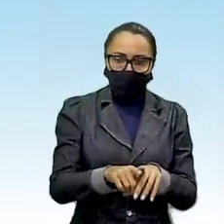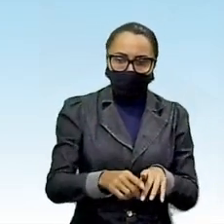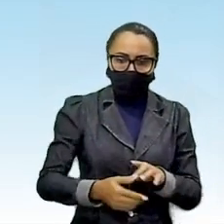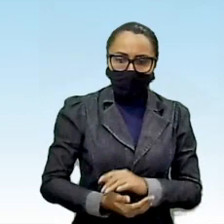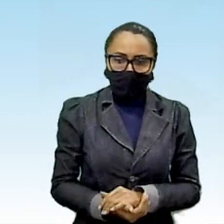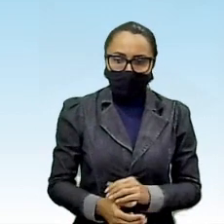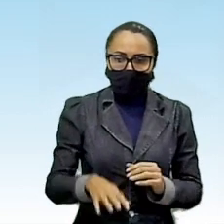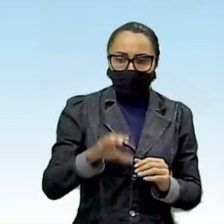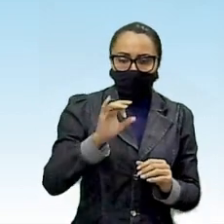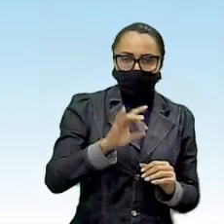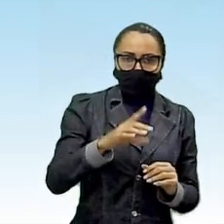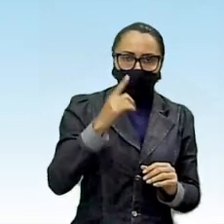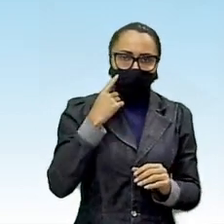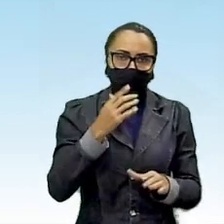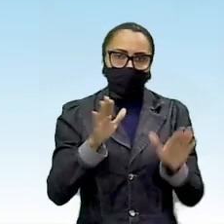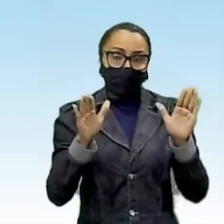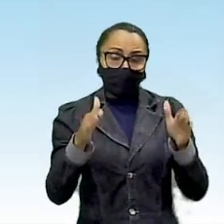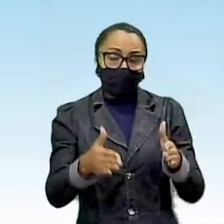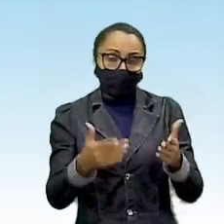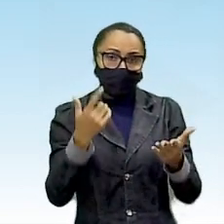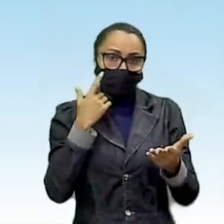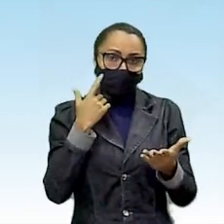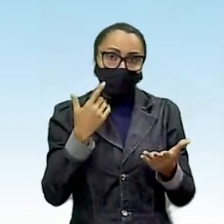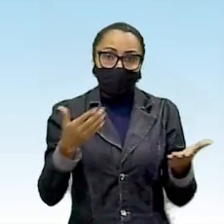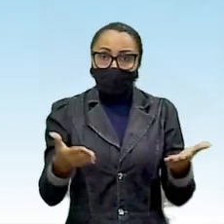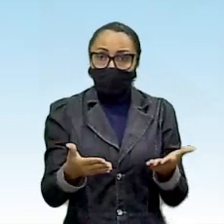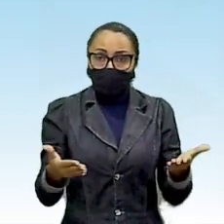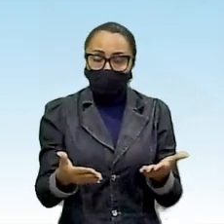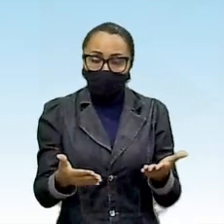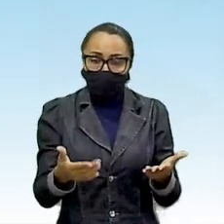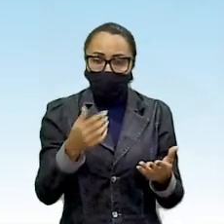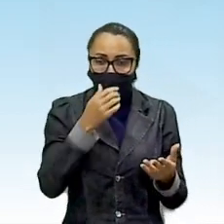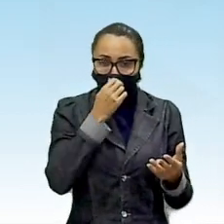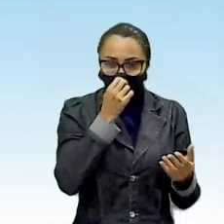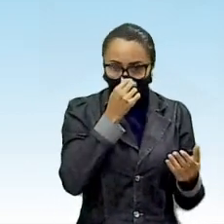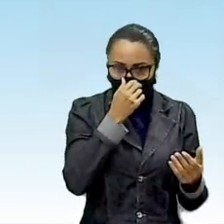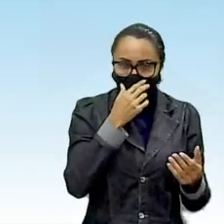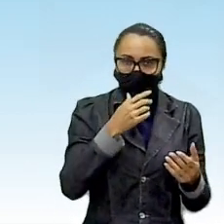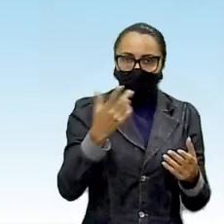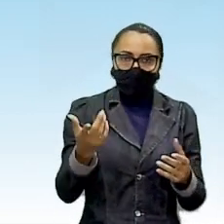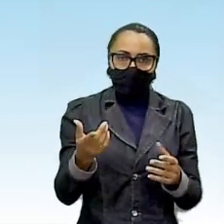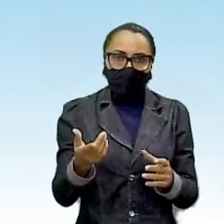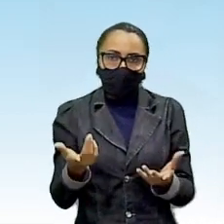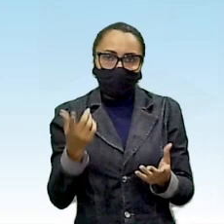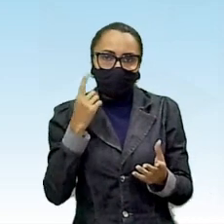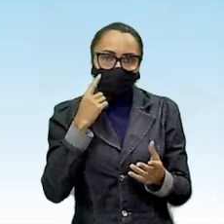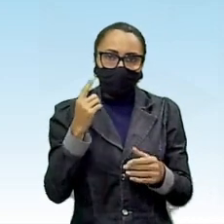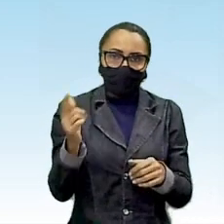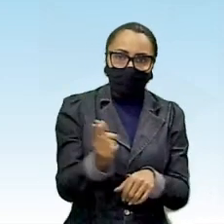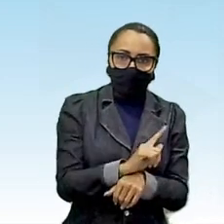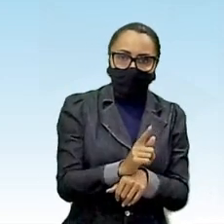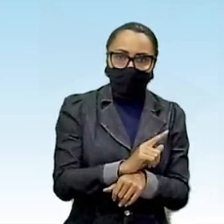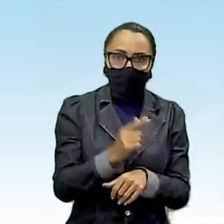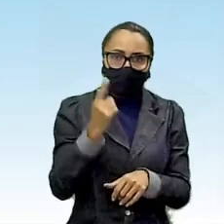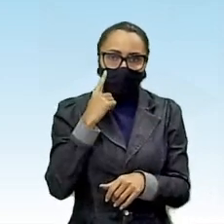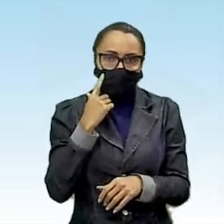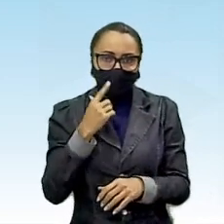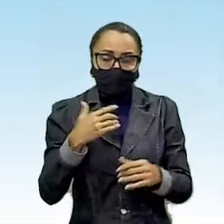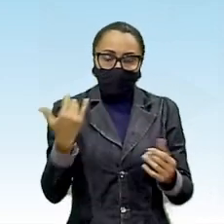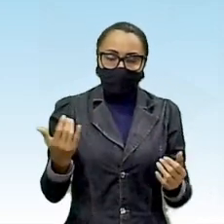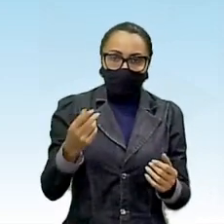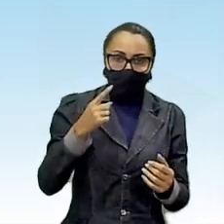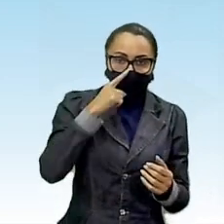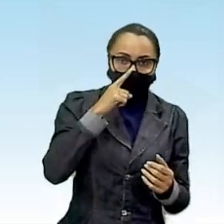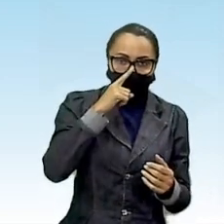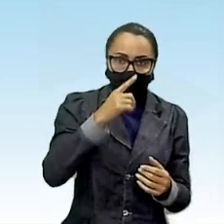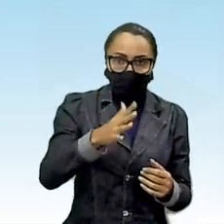só apenas disposições gerais, e aí hoje é disposições gerais e gerenciamento de riscos ocupacionais. Então, ela entrou em